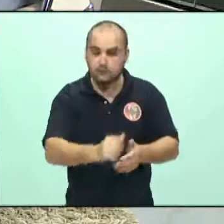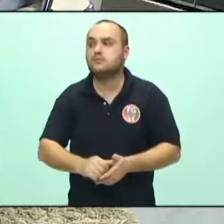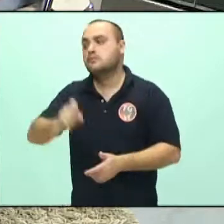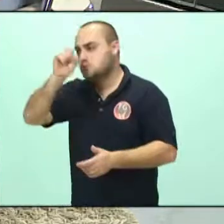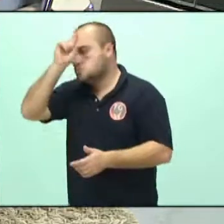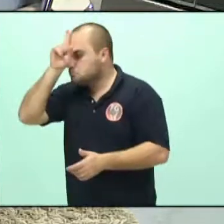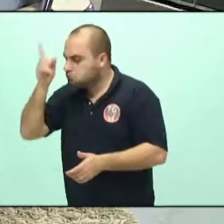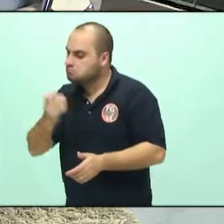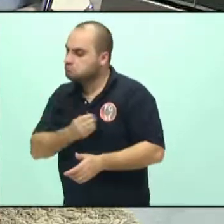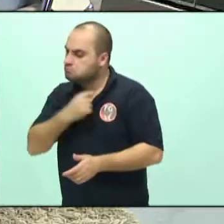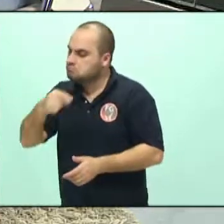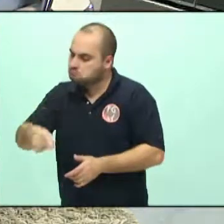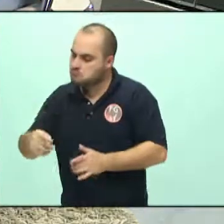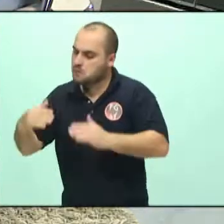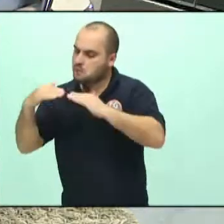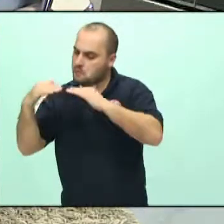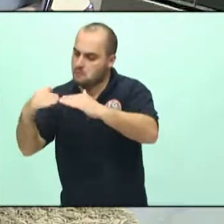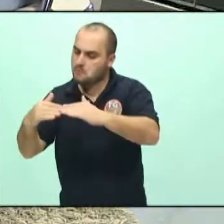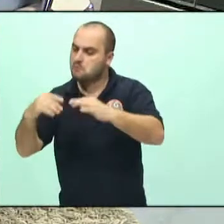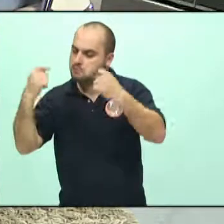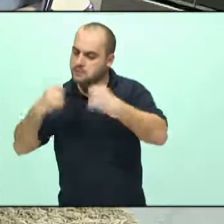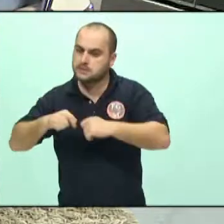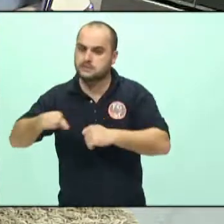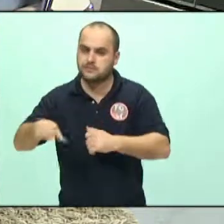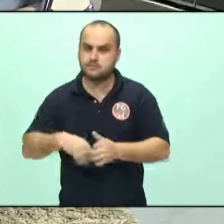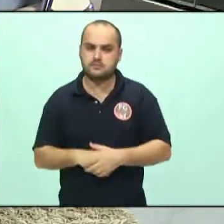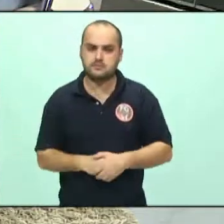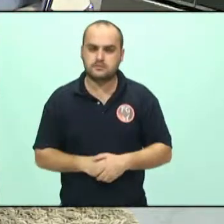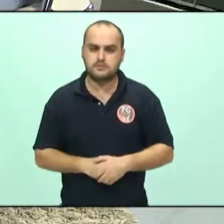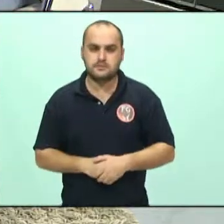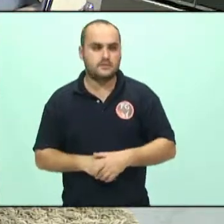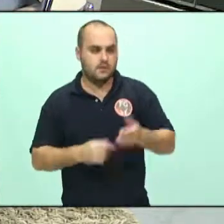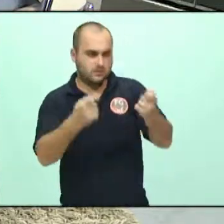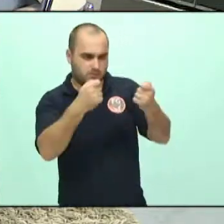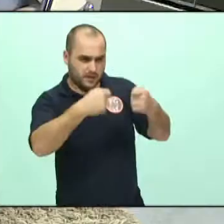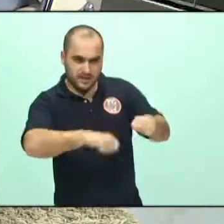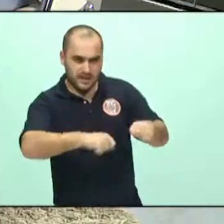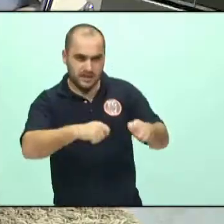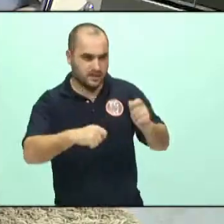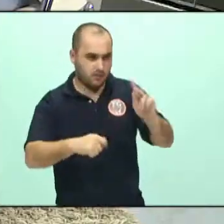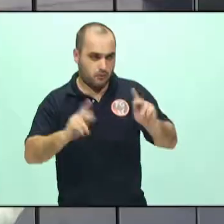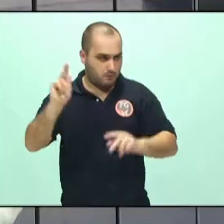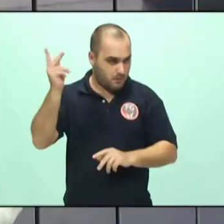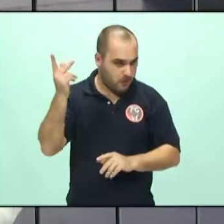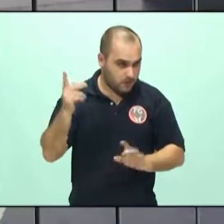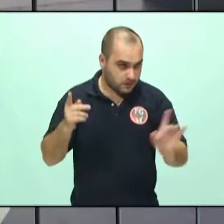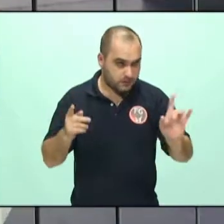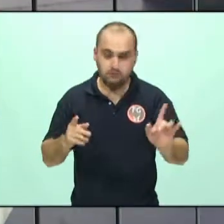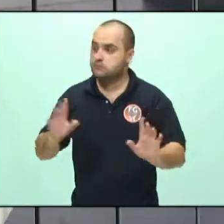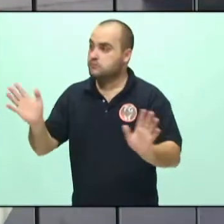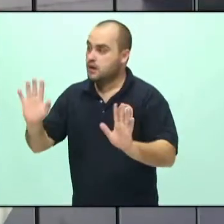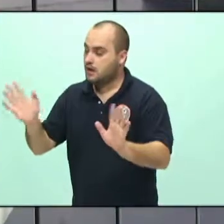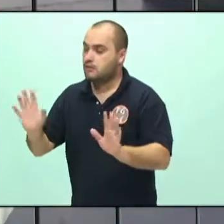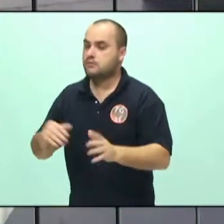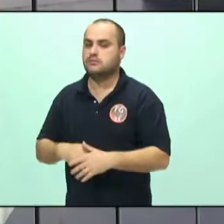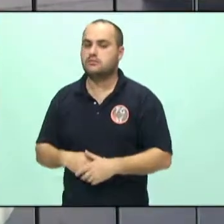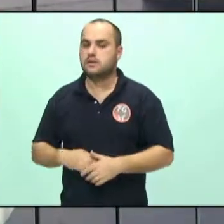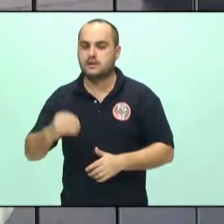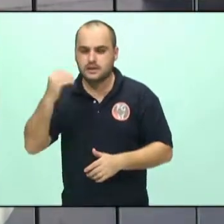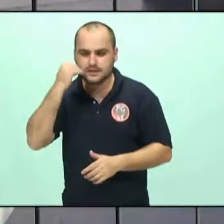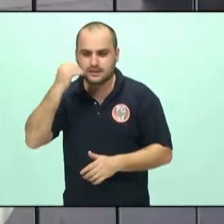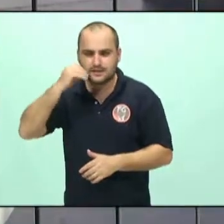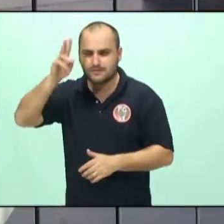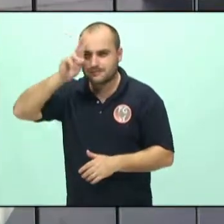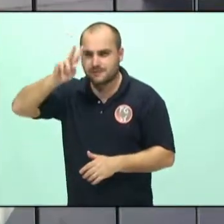precisa. Não há necessidade de um EMOSC aqui em Não há Itajaí. Eu estou tentando lembrar aqui, conversando